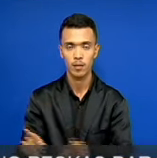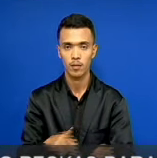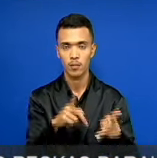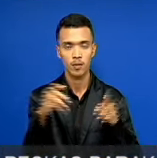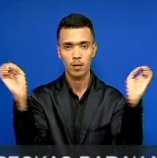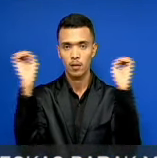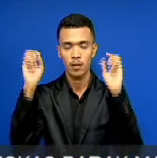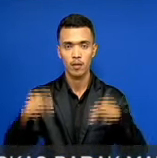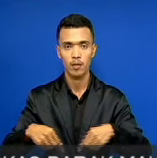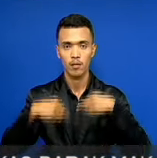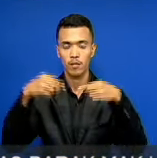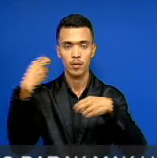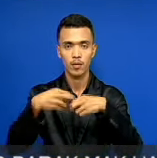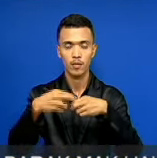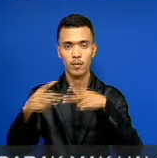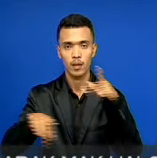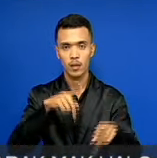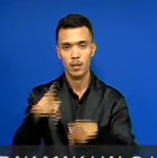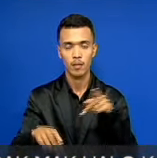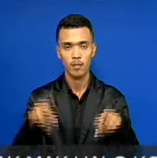for risco para cidadão ser na vida.